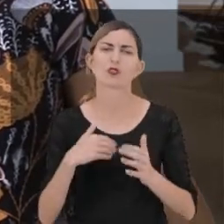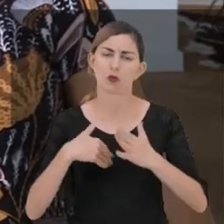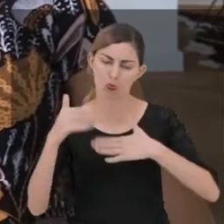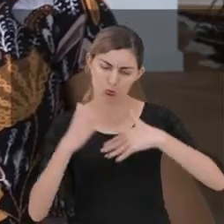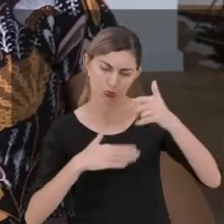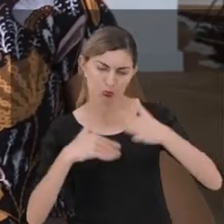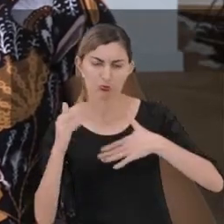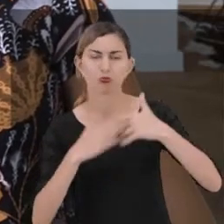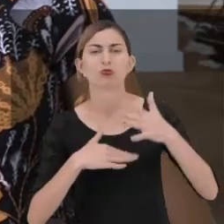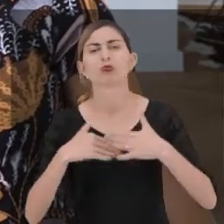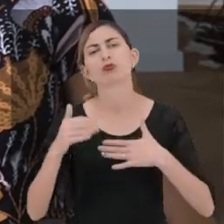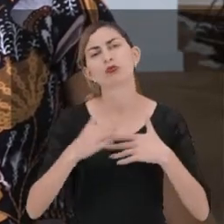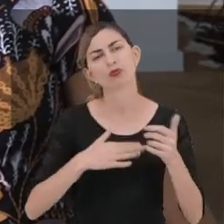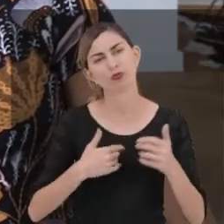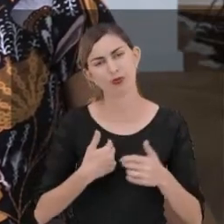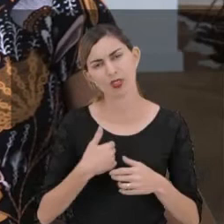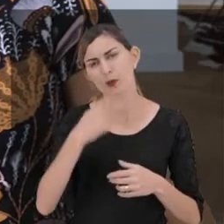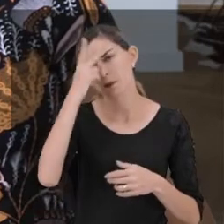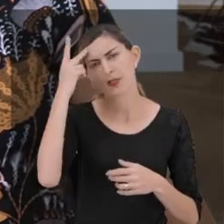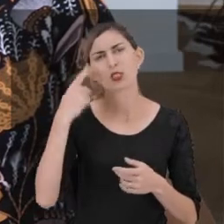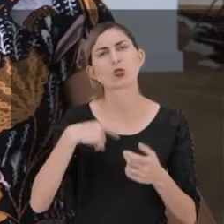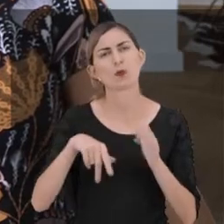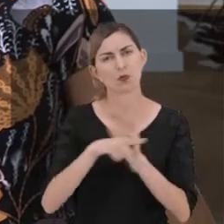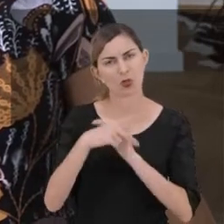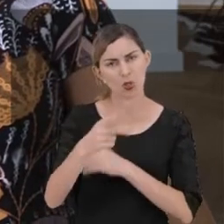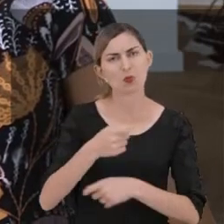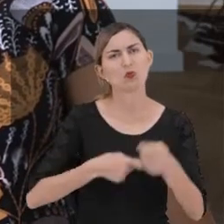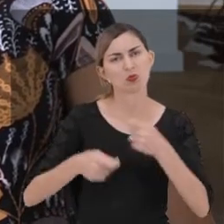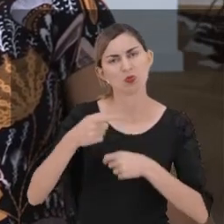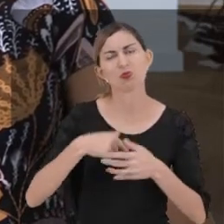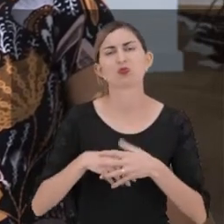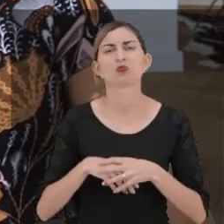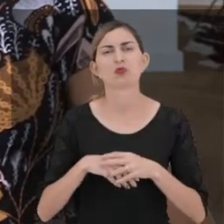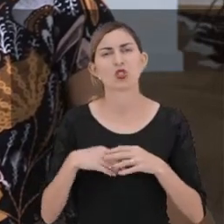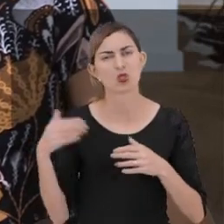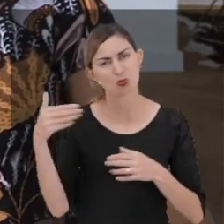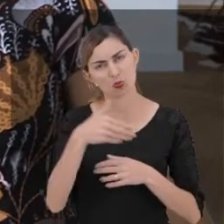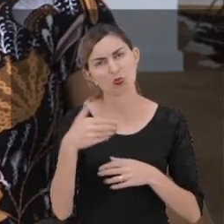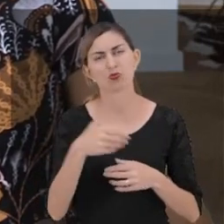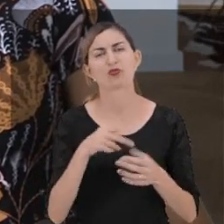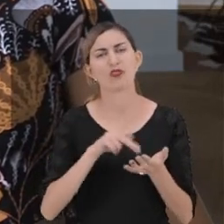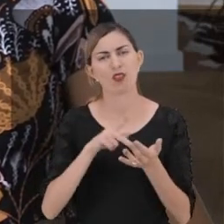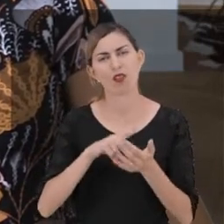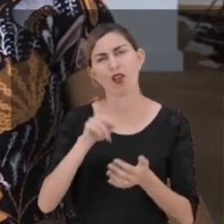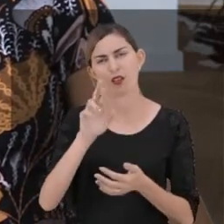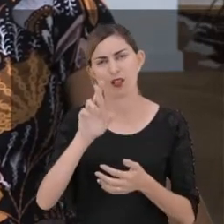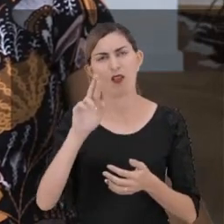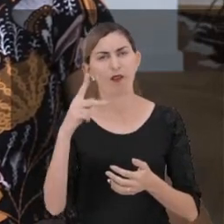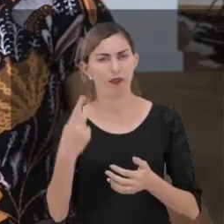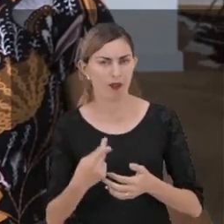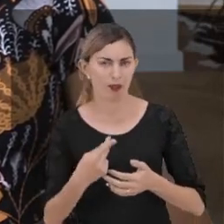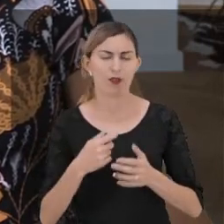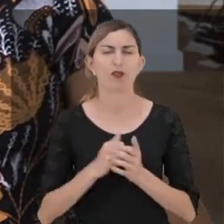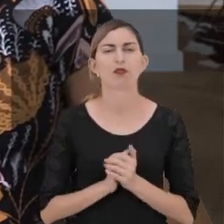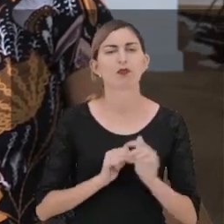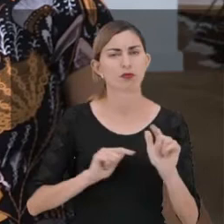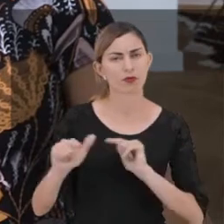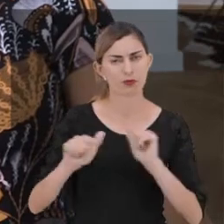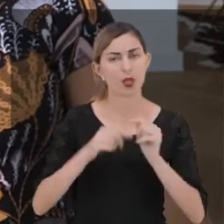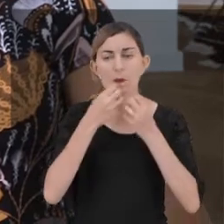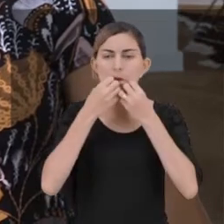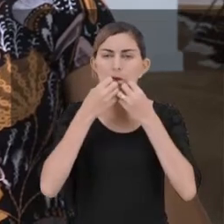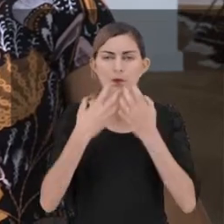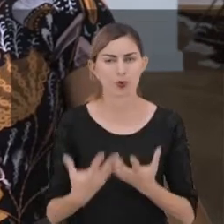altamente habilitados, pessoas de mercado, pessoas atuantes realmente na área de recursos humanos. É